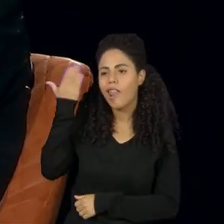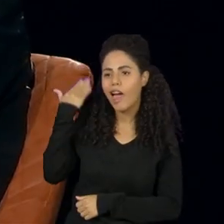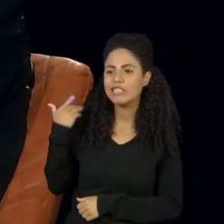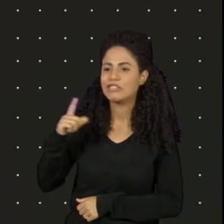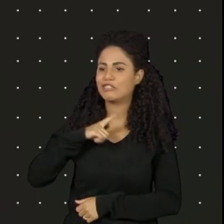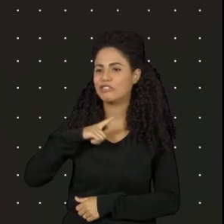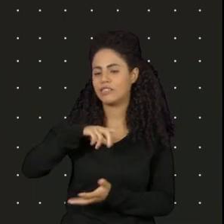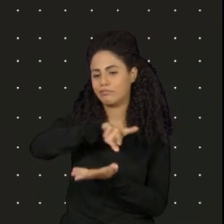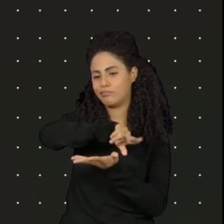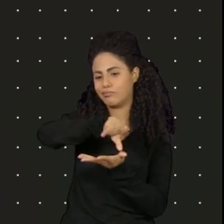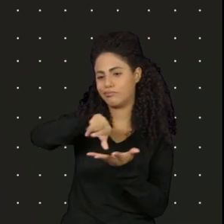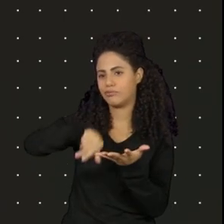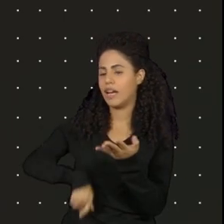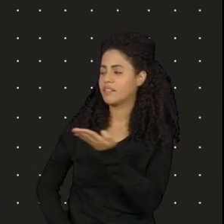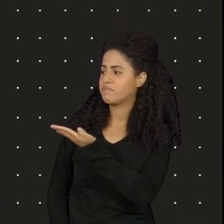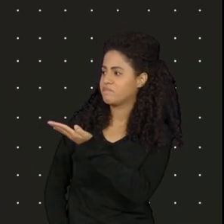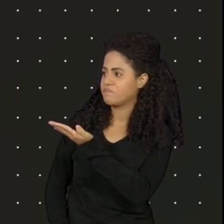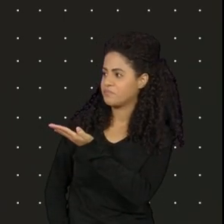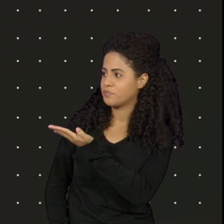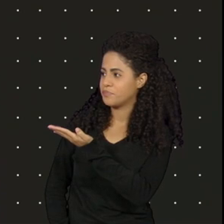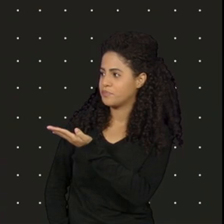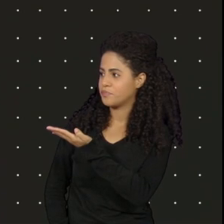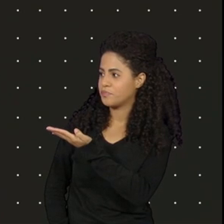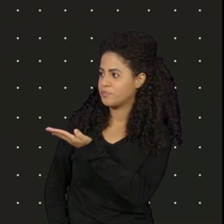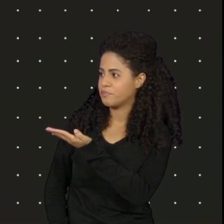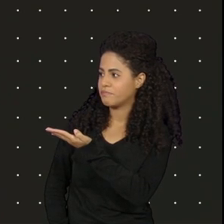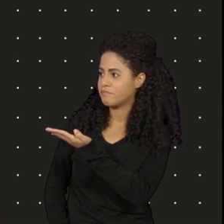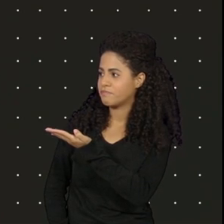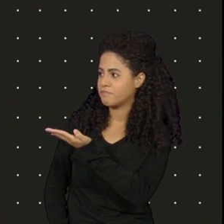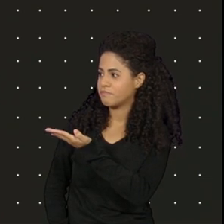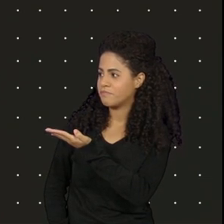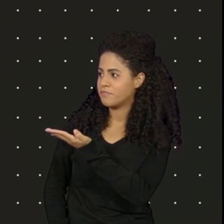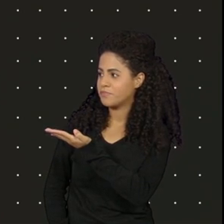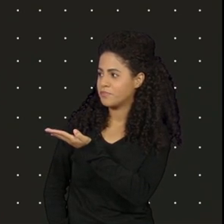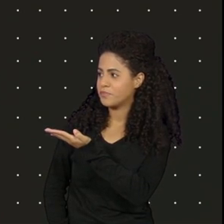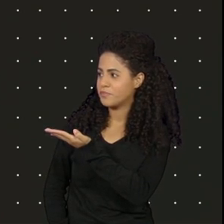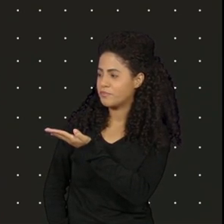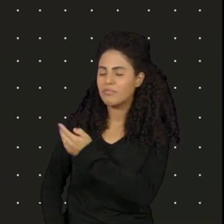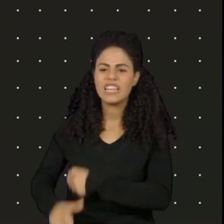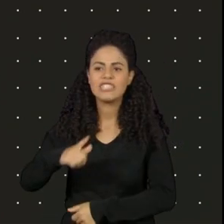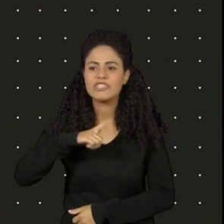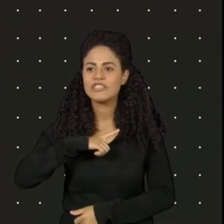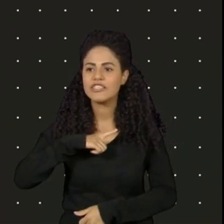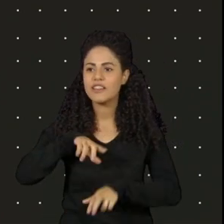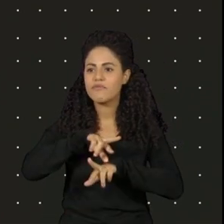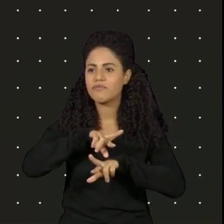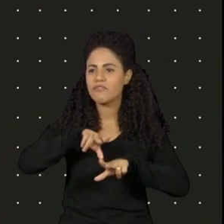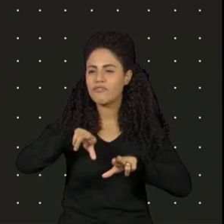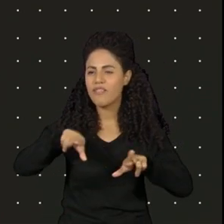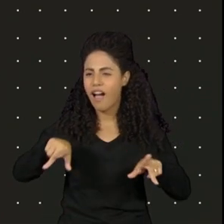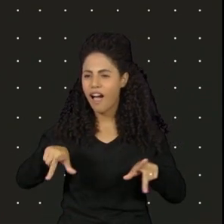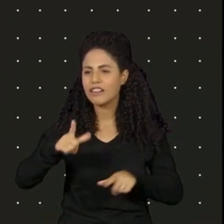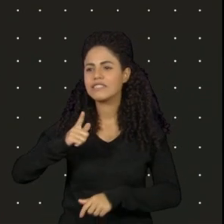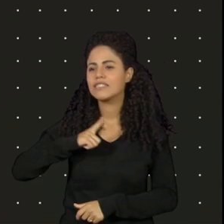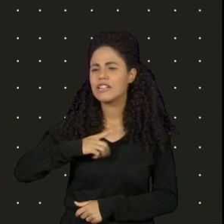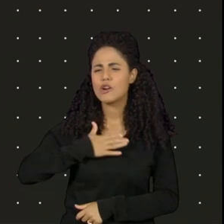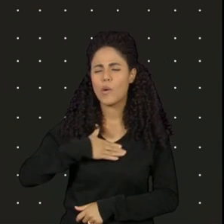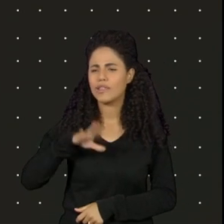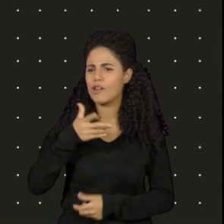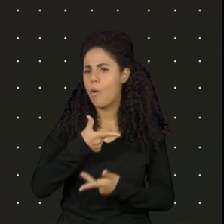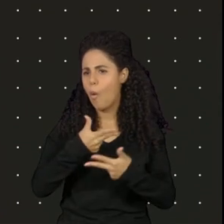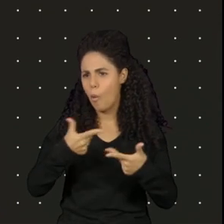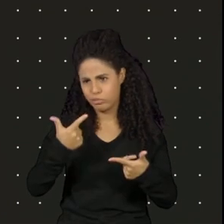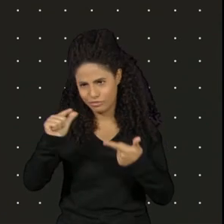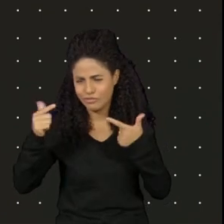assim, puta, Durango Kid, né? Zorro, aquele Zorro do... O antigo. O Cavaleiro Solitário. É. Não, o Zorro. Tinha outro